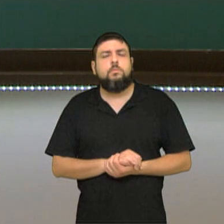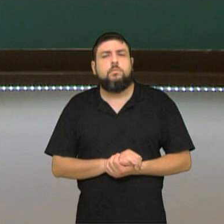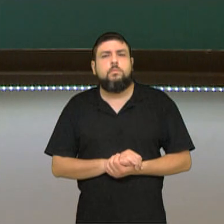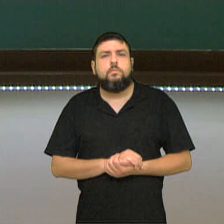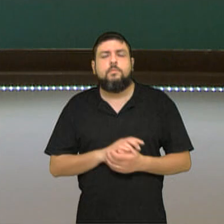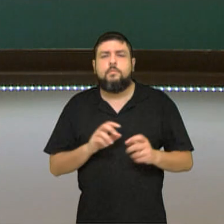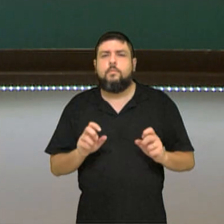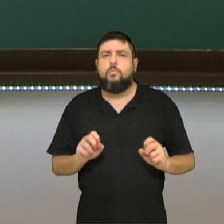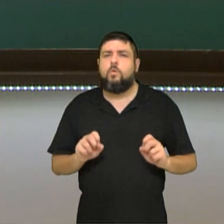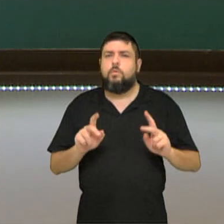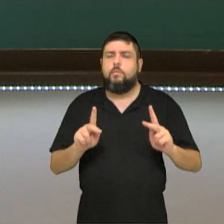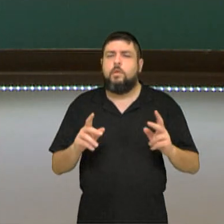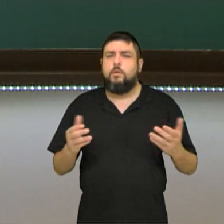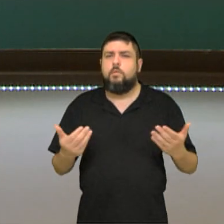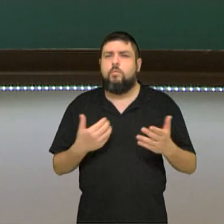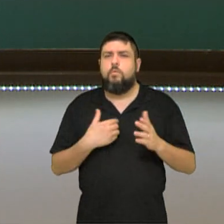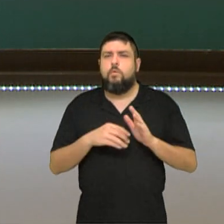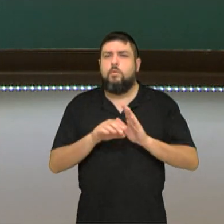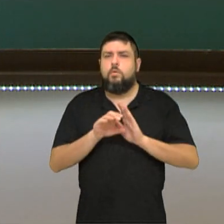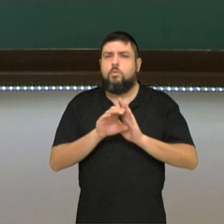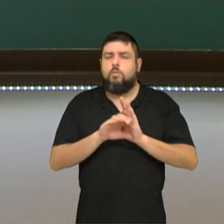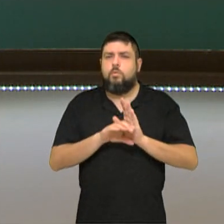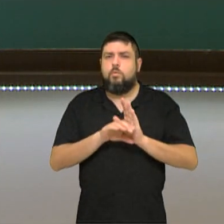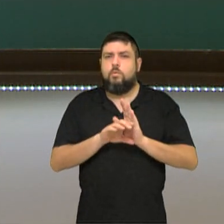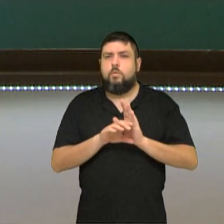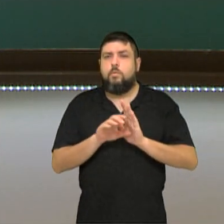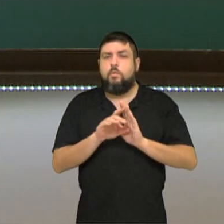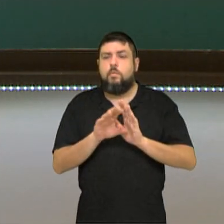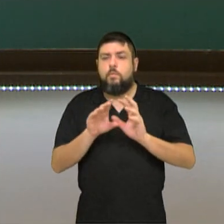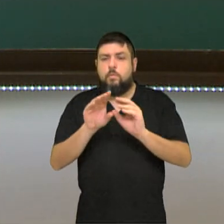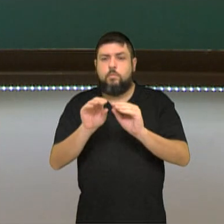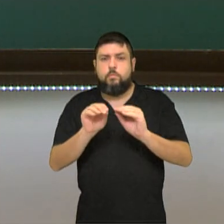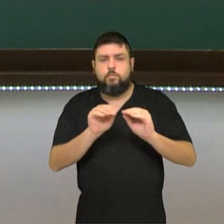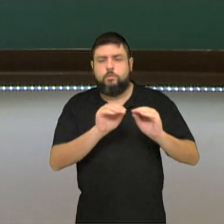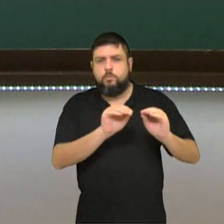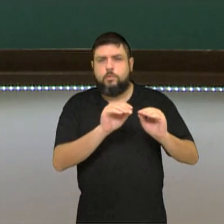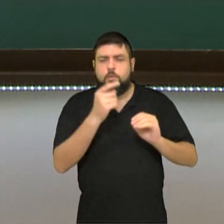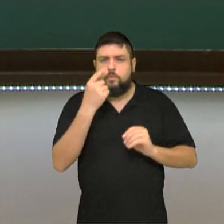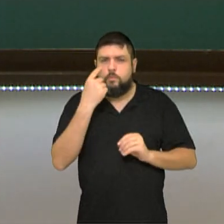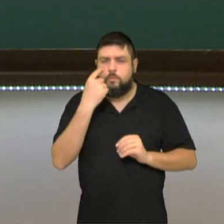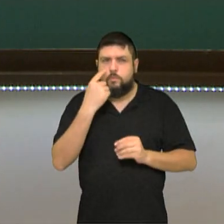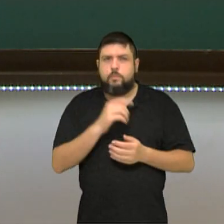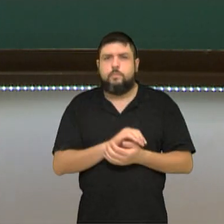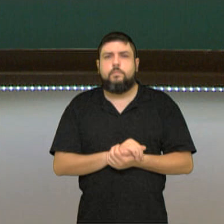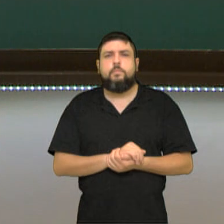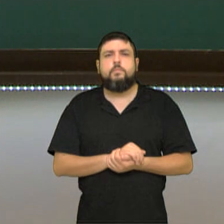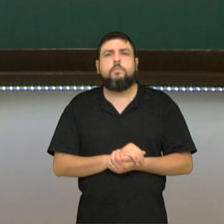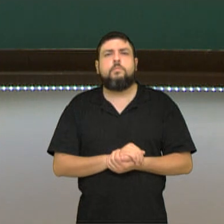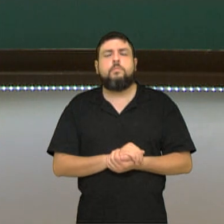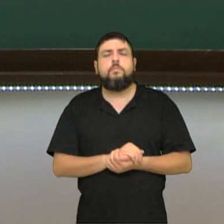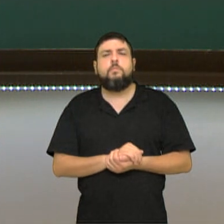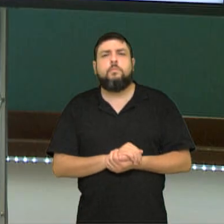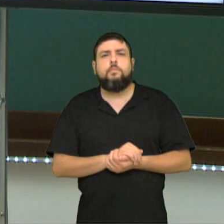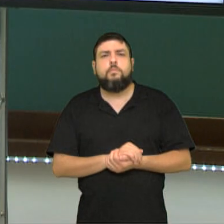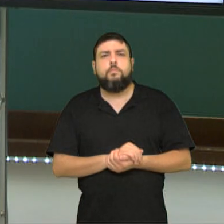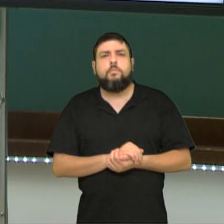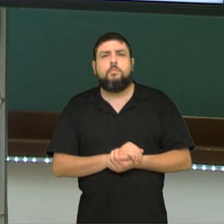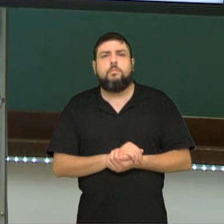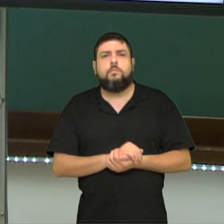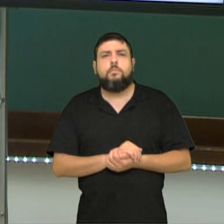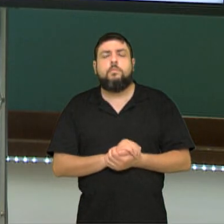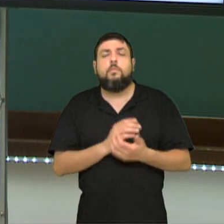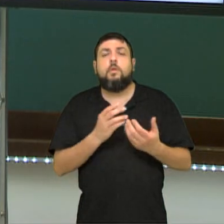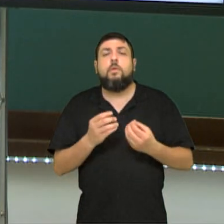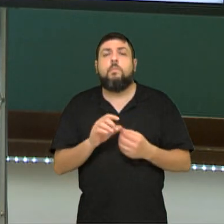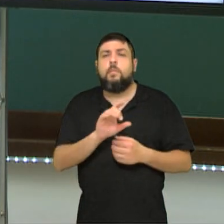Vamos colocar esse conceito de termo em evidência na resolução deste segundo exercício. Indique duas fórmulas para o perímetro